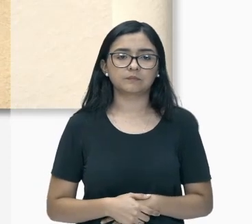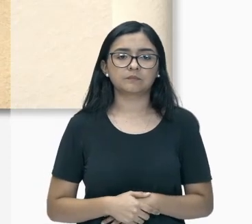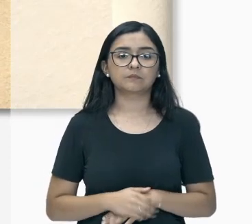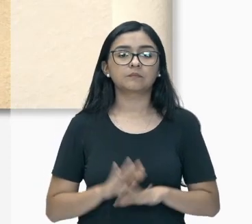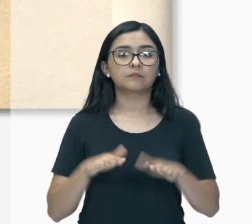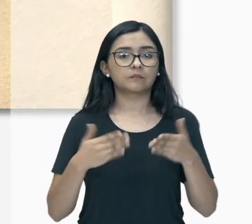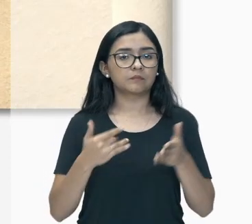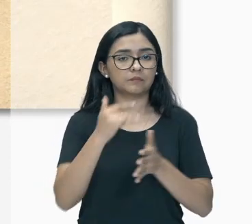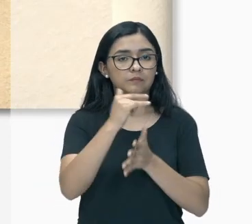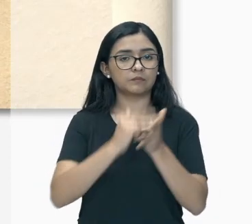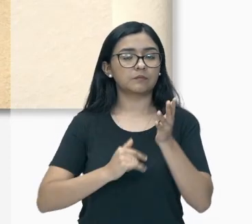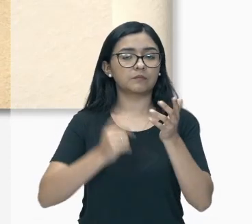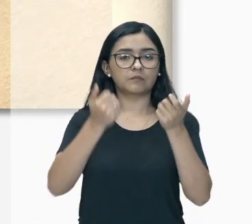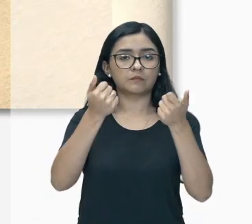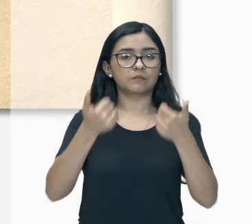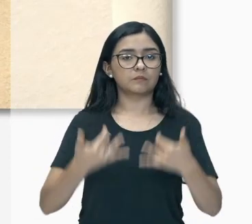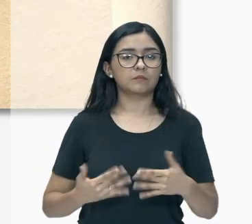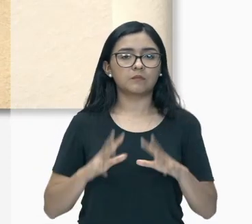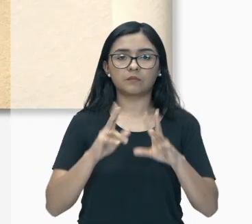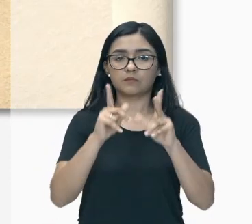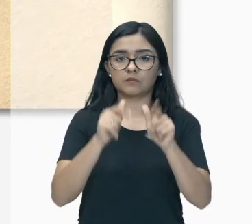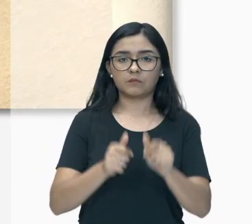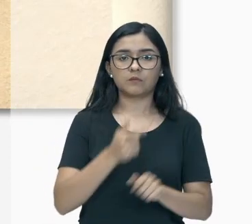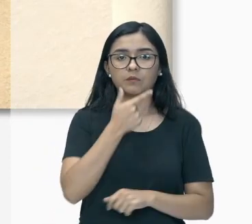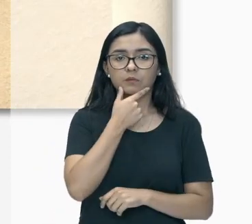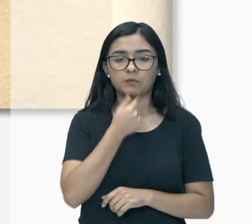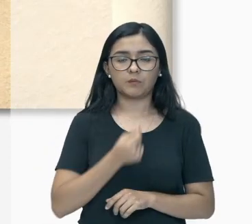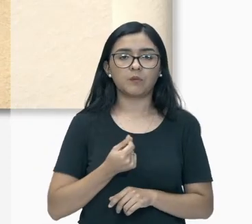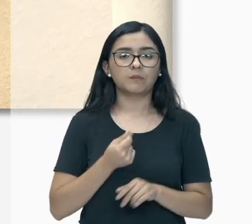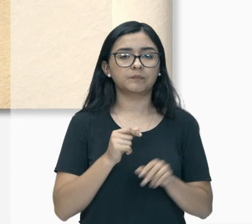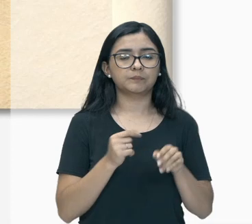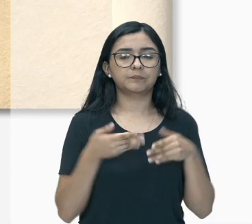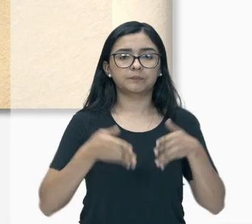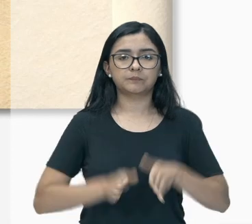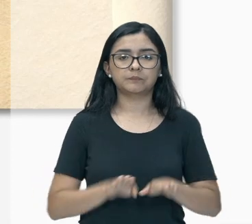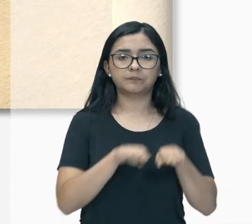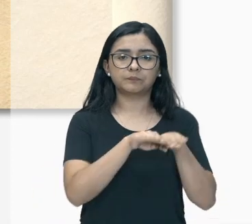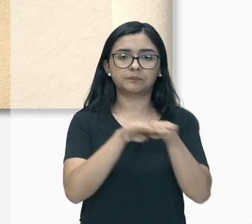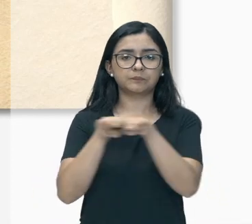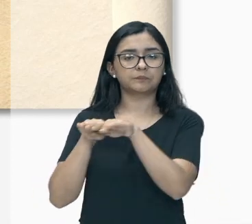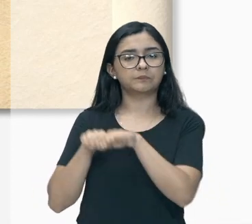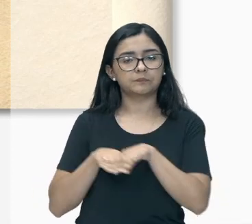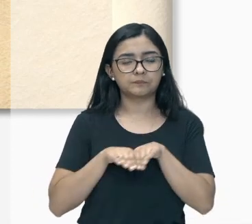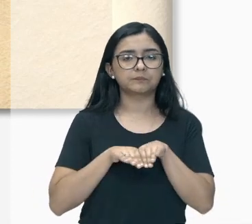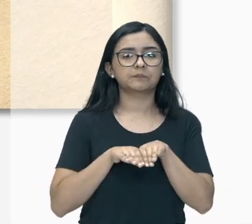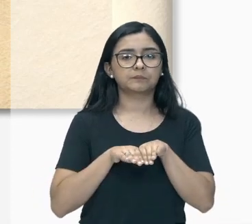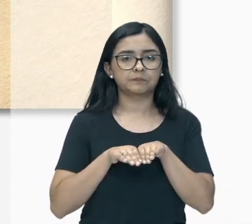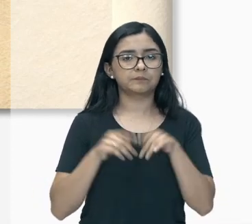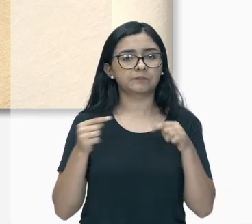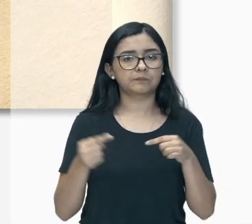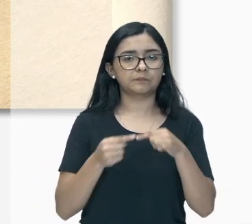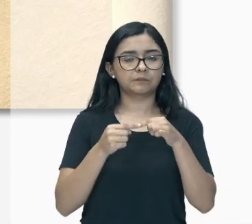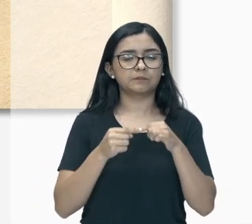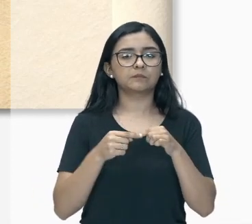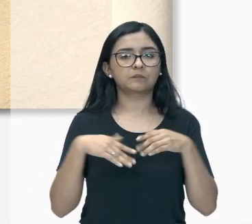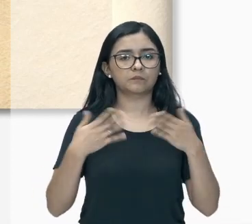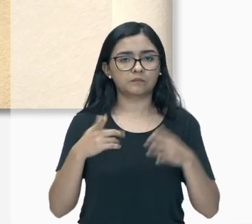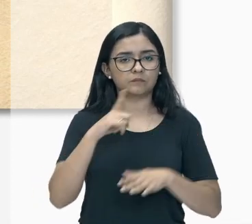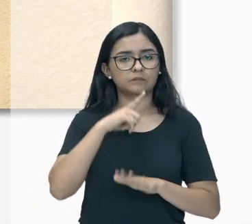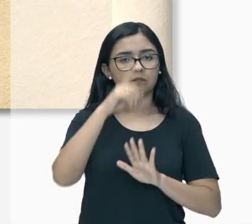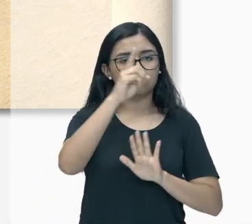Dizia o documento: todos os homens nascem iguais, dotados pelo seu Criador, com certos